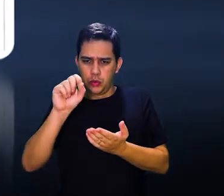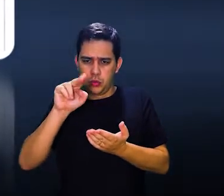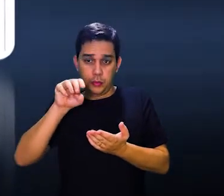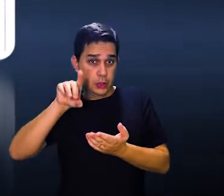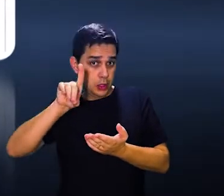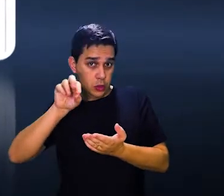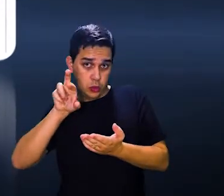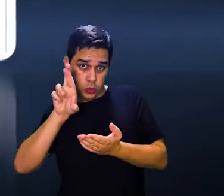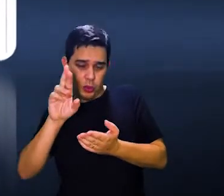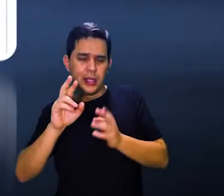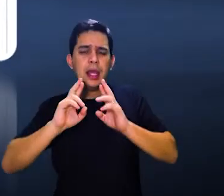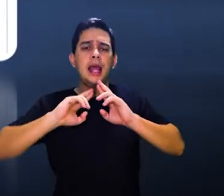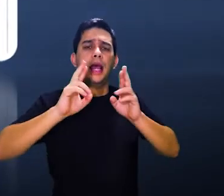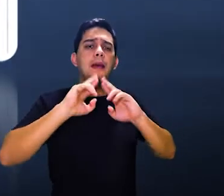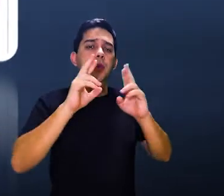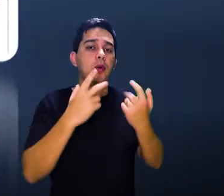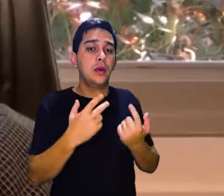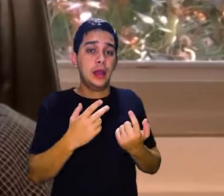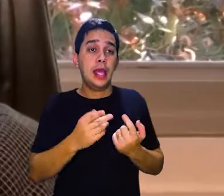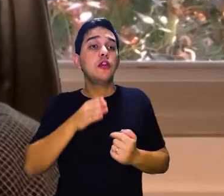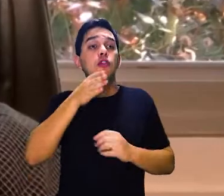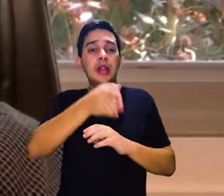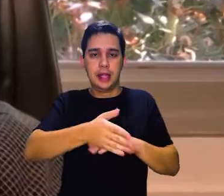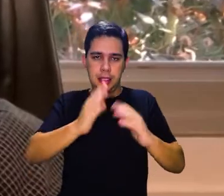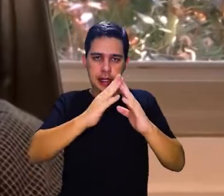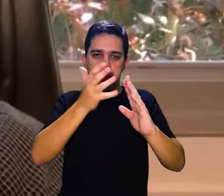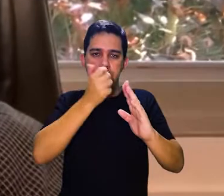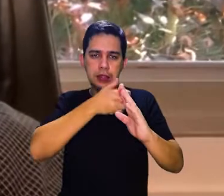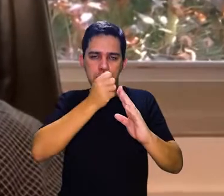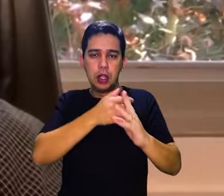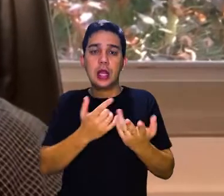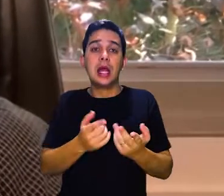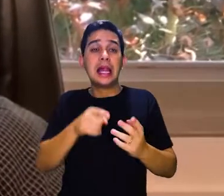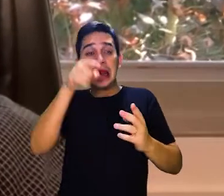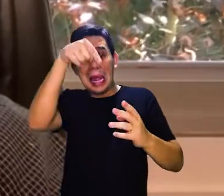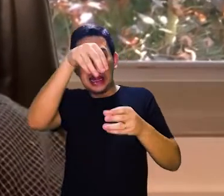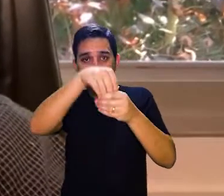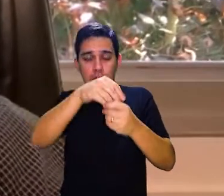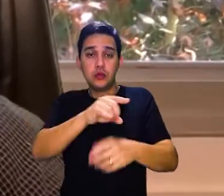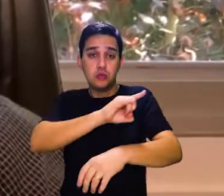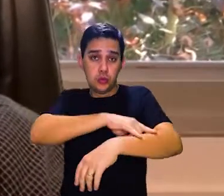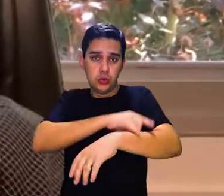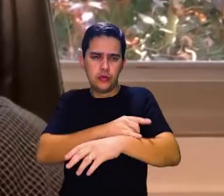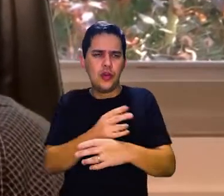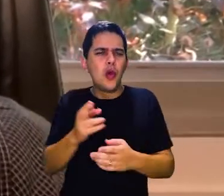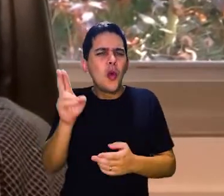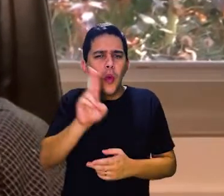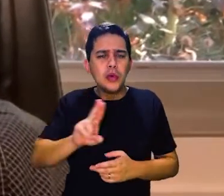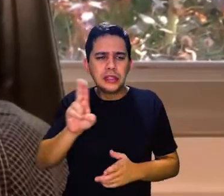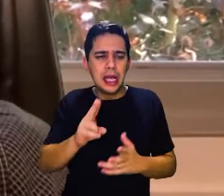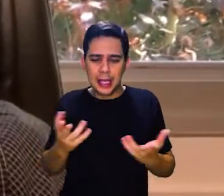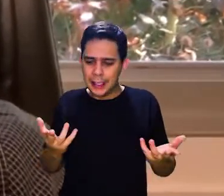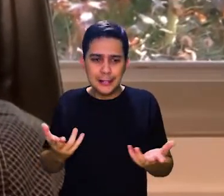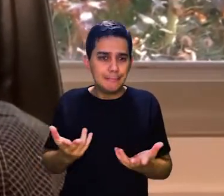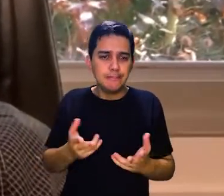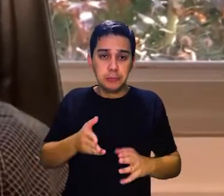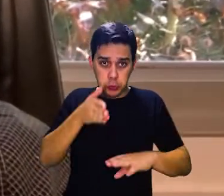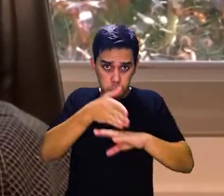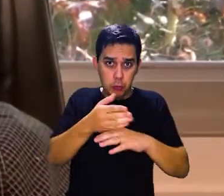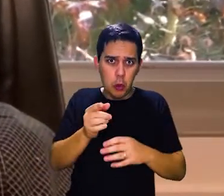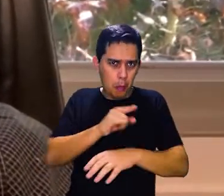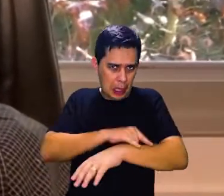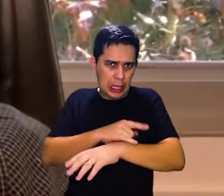tentado usar os sanitários dos postos de salvamento e não tinha encontrado